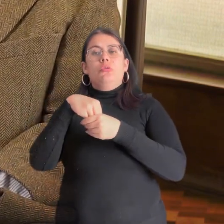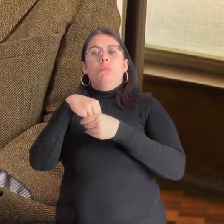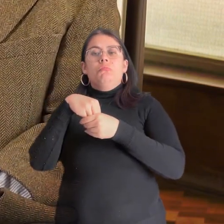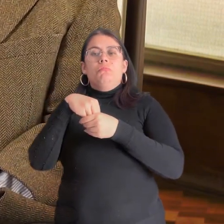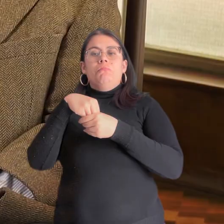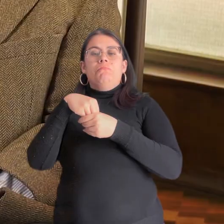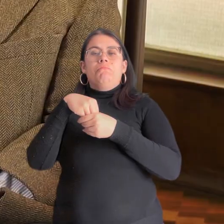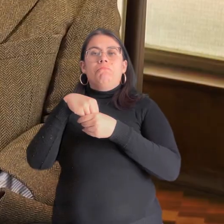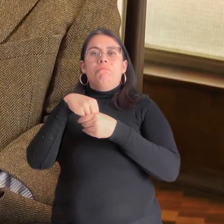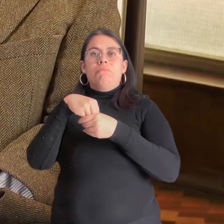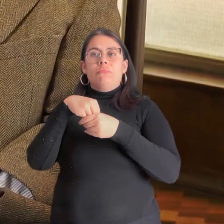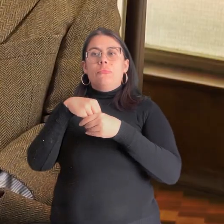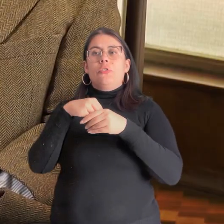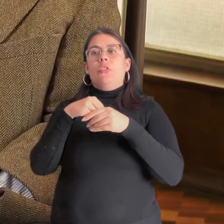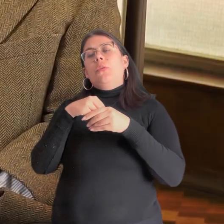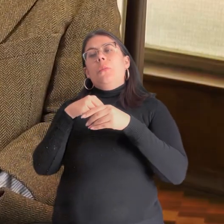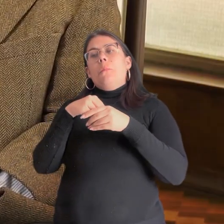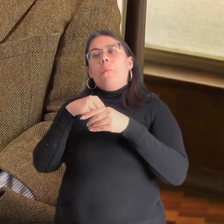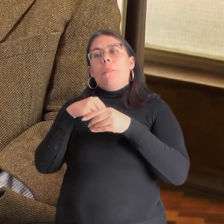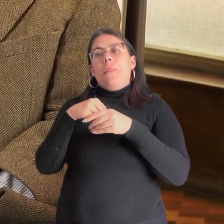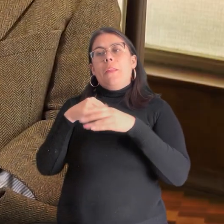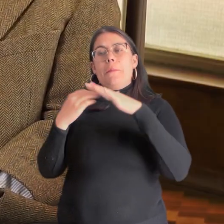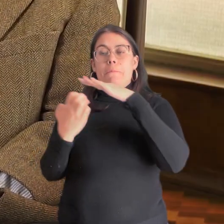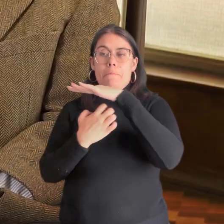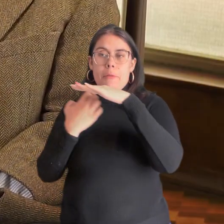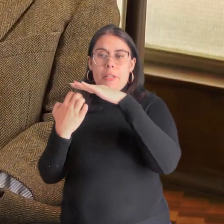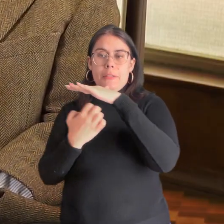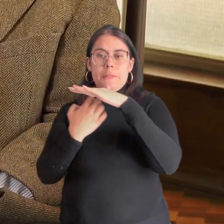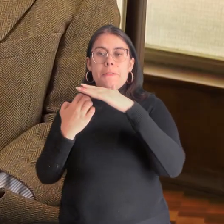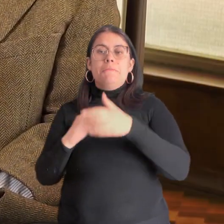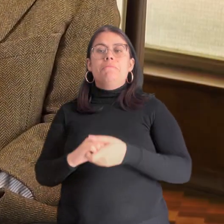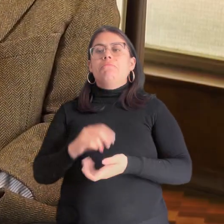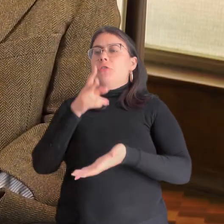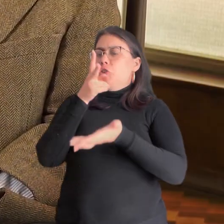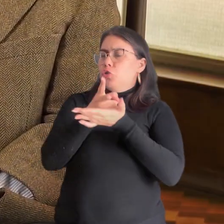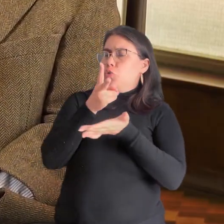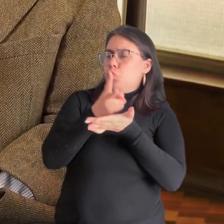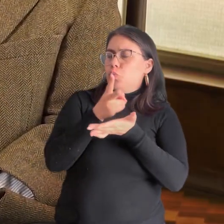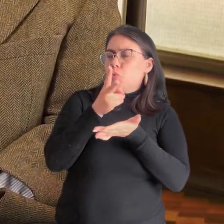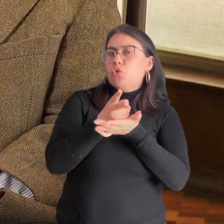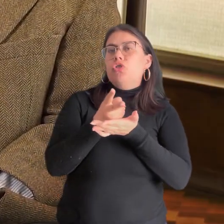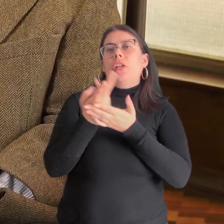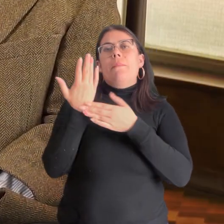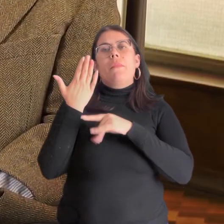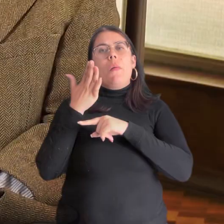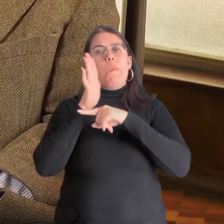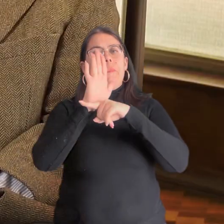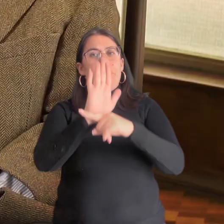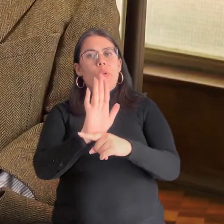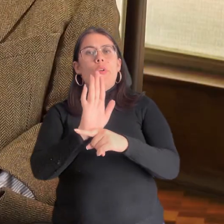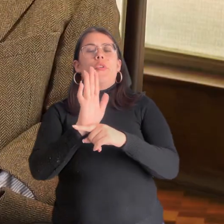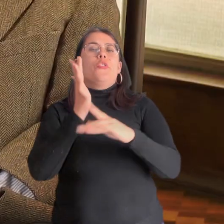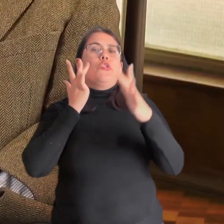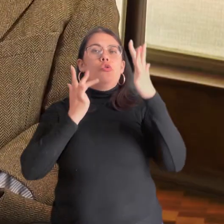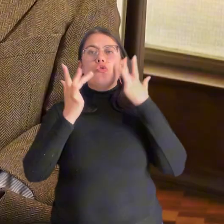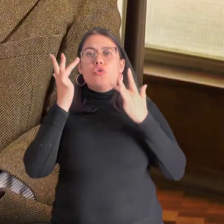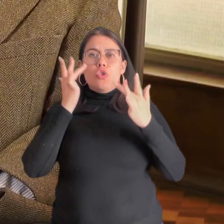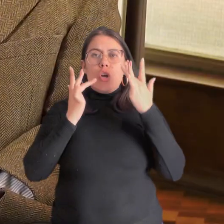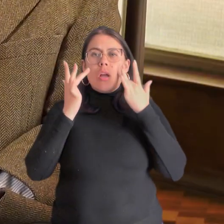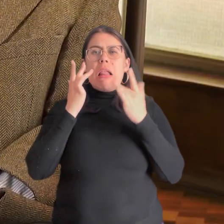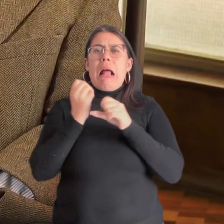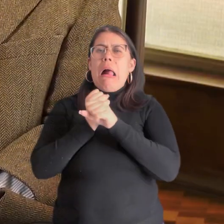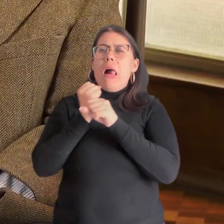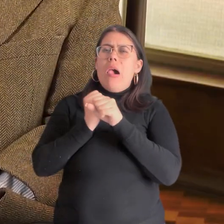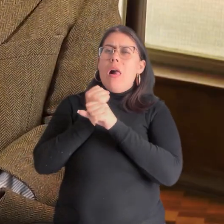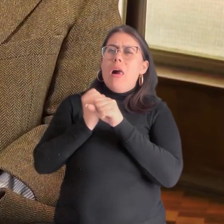Rino faleceu em 65. Nós continuamos dando assistência ao teatro por